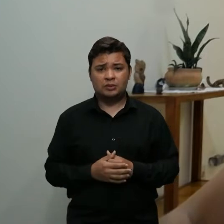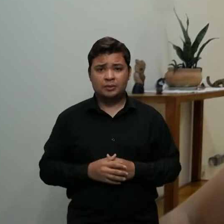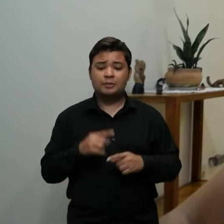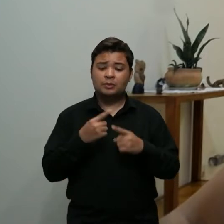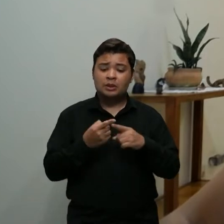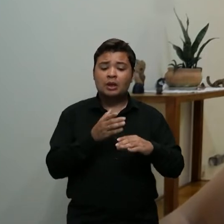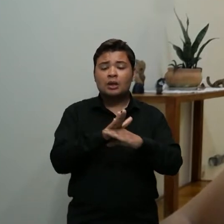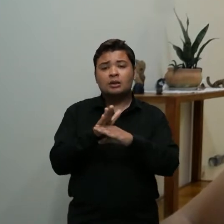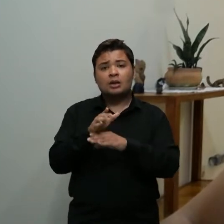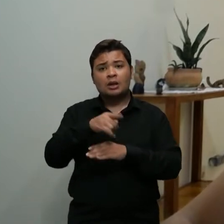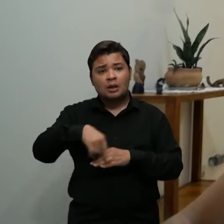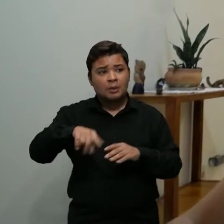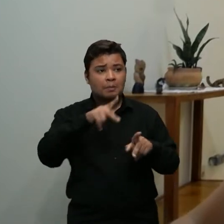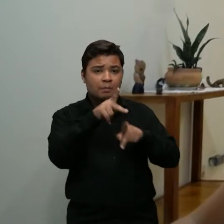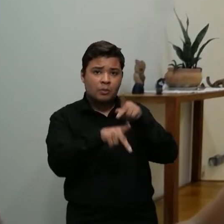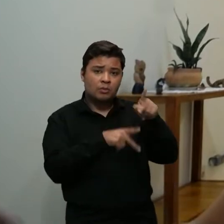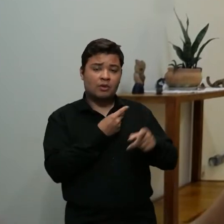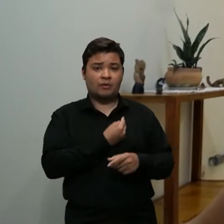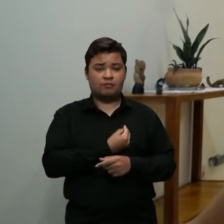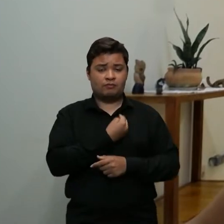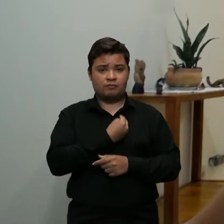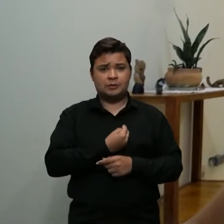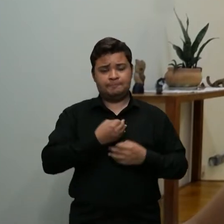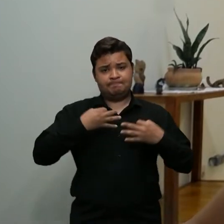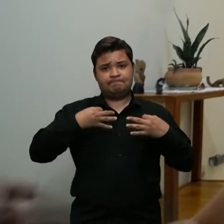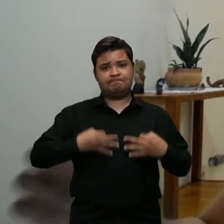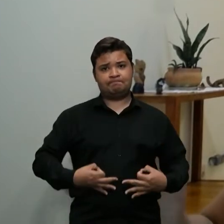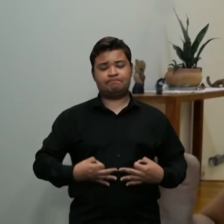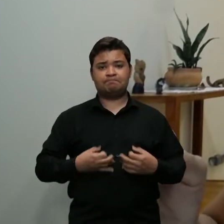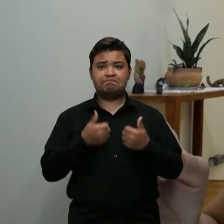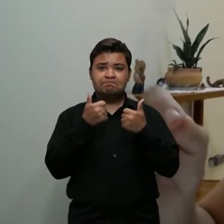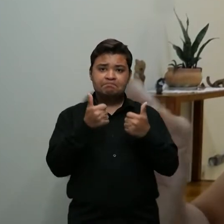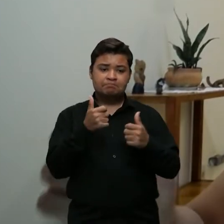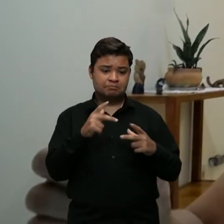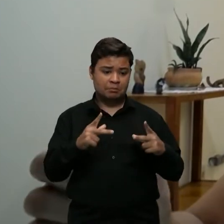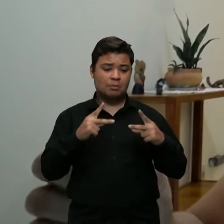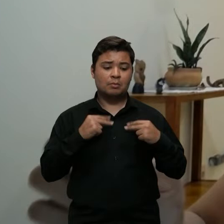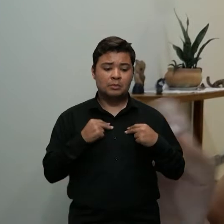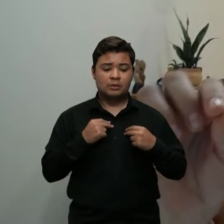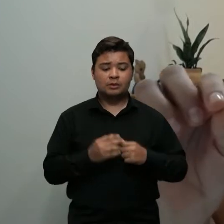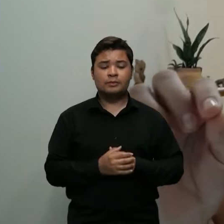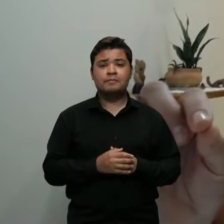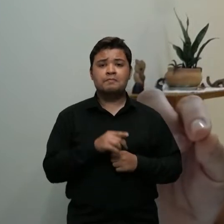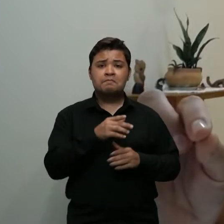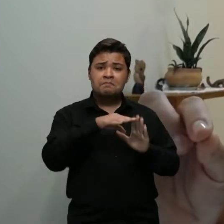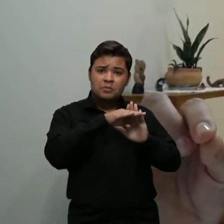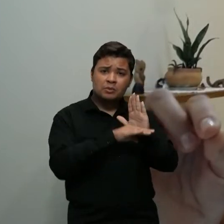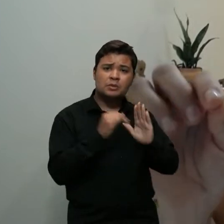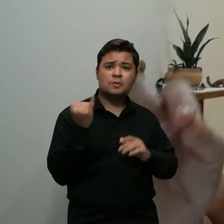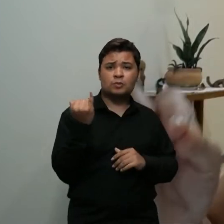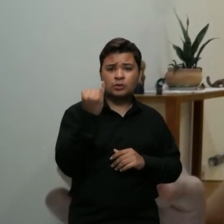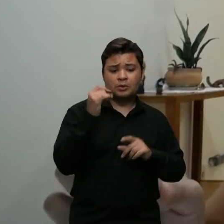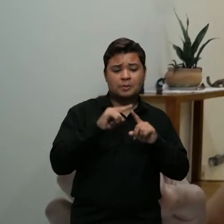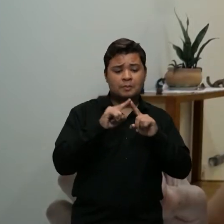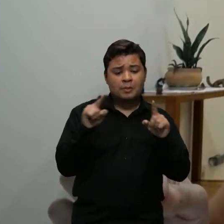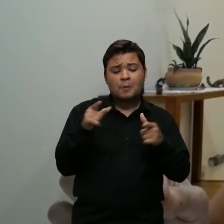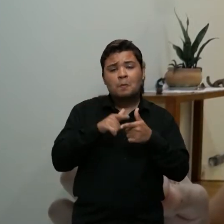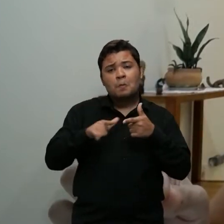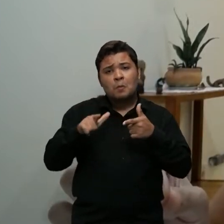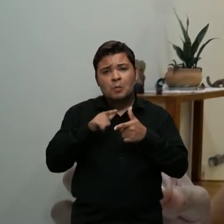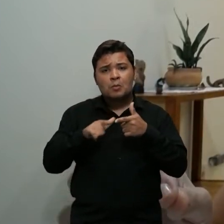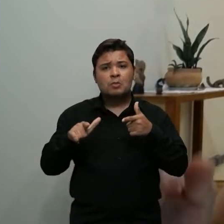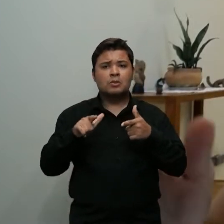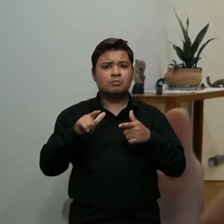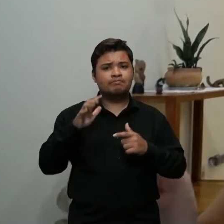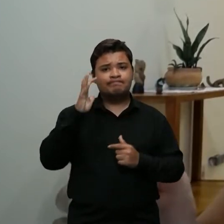condições de vida digna. Então, embora são programas importantes, eles atuam pontualmente e não resolvem, eles não freiam a